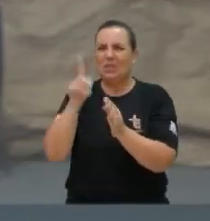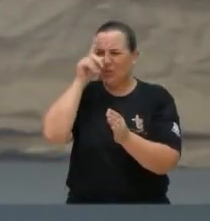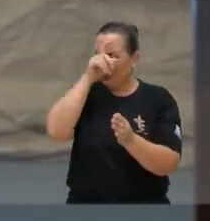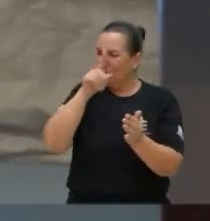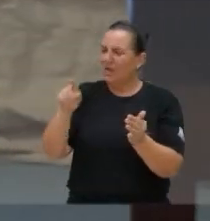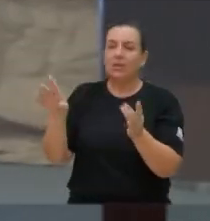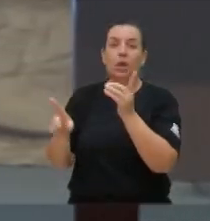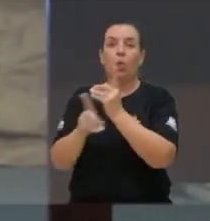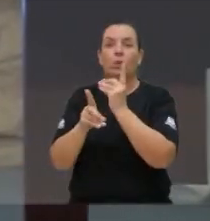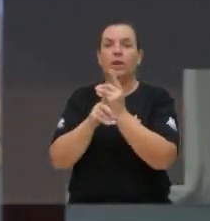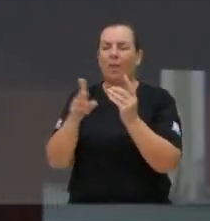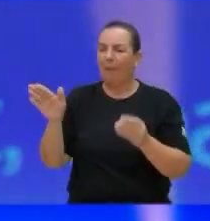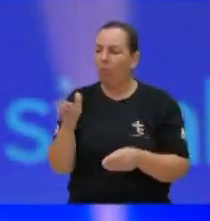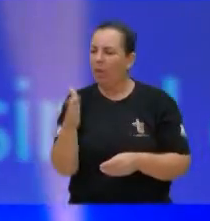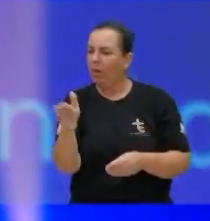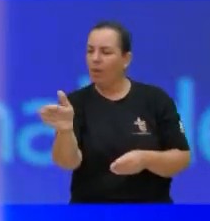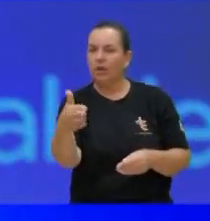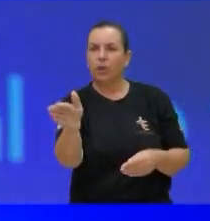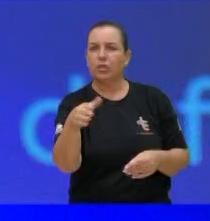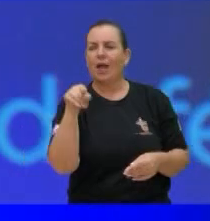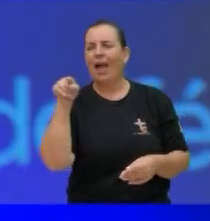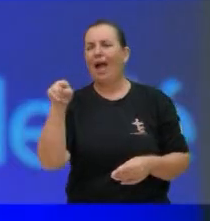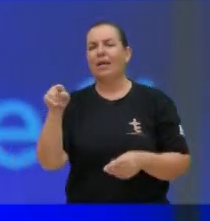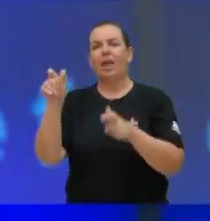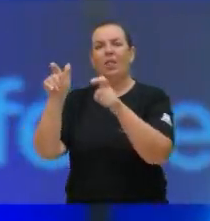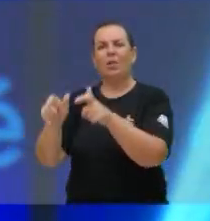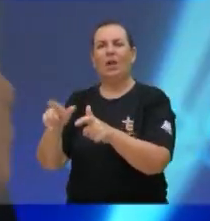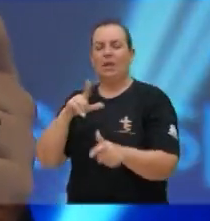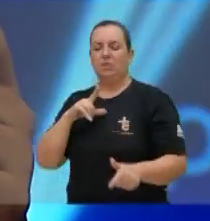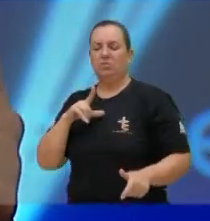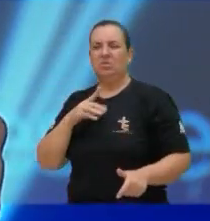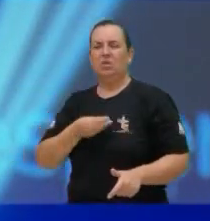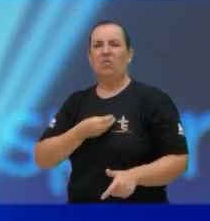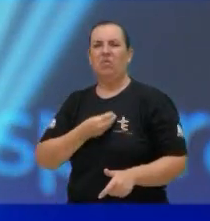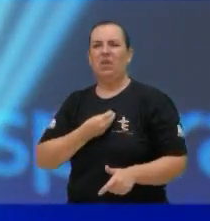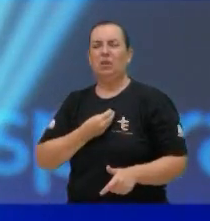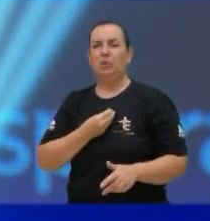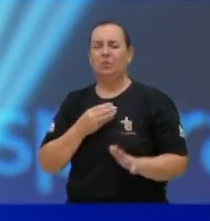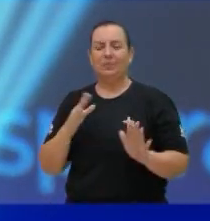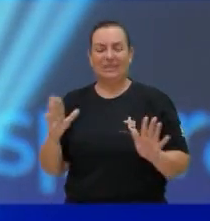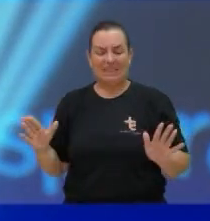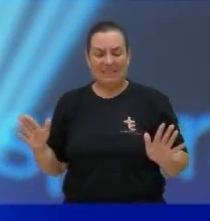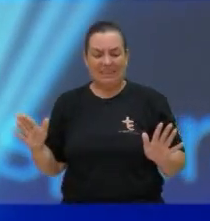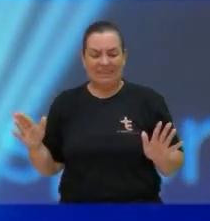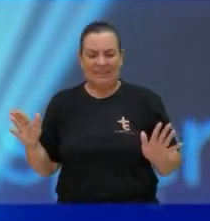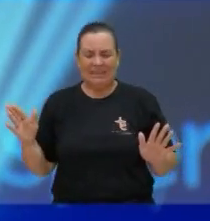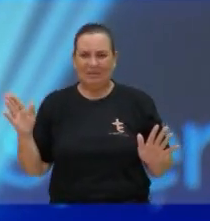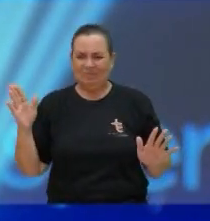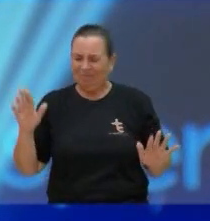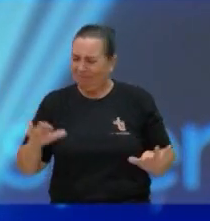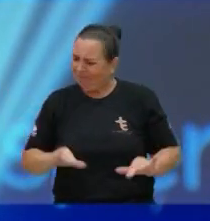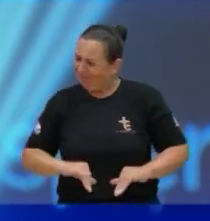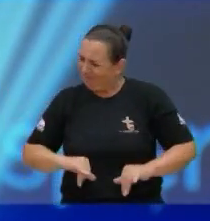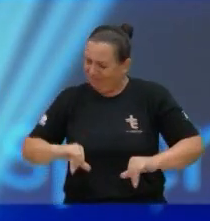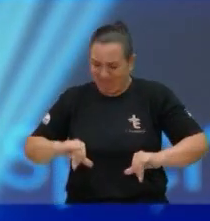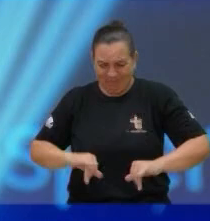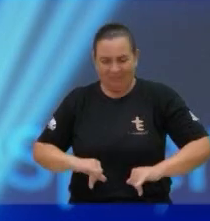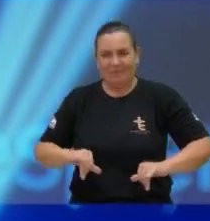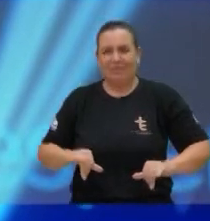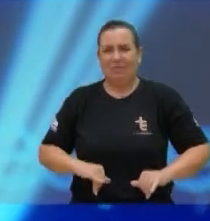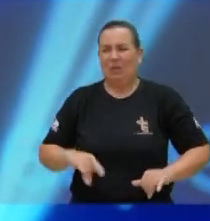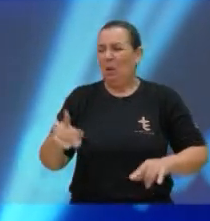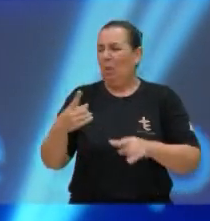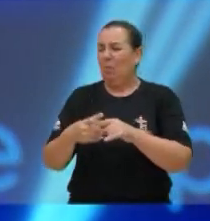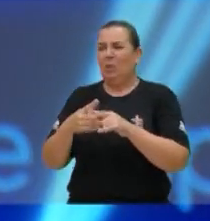peixes, aquela região estava vivendo uma calamidade pública, porque tinha